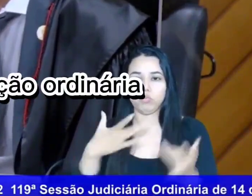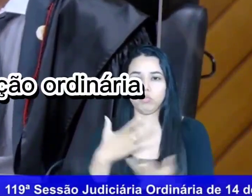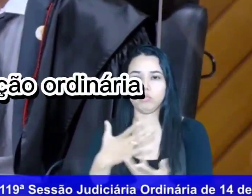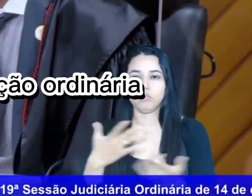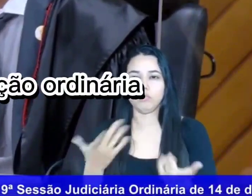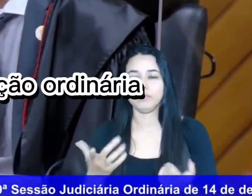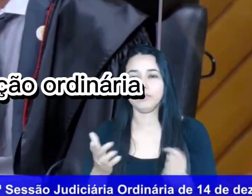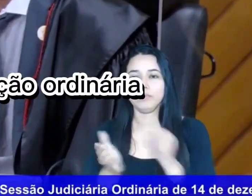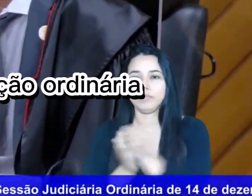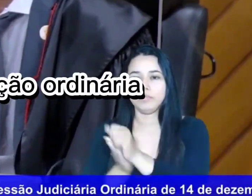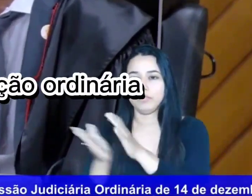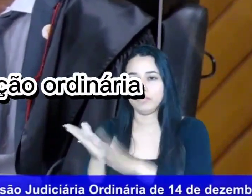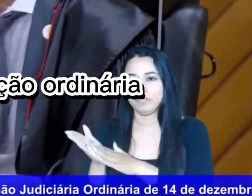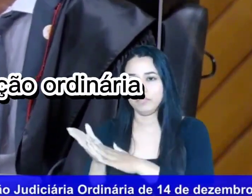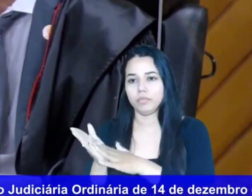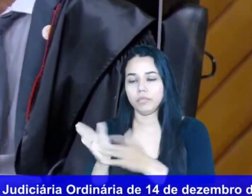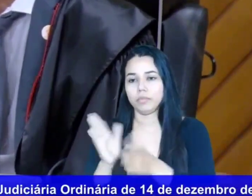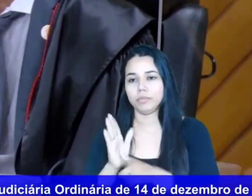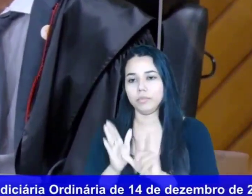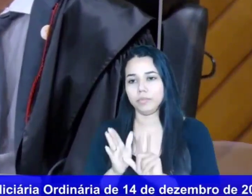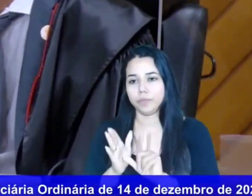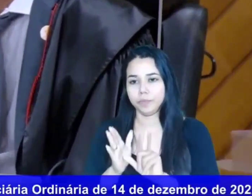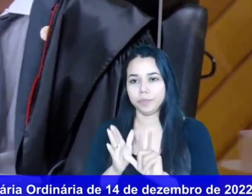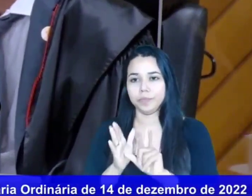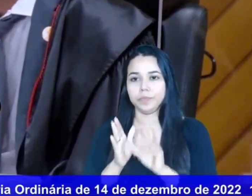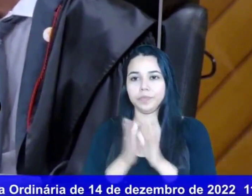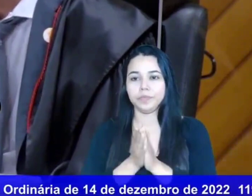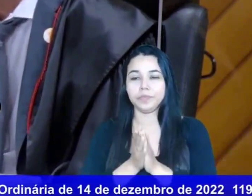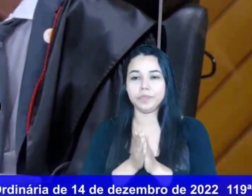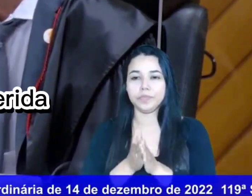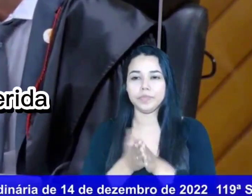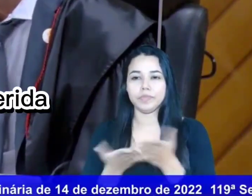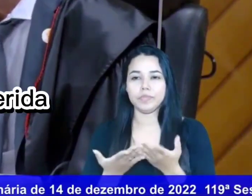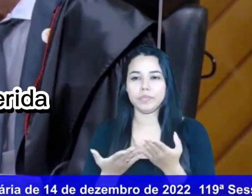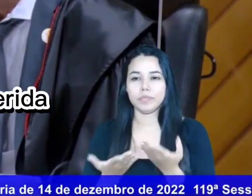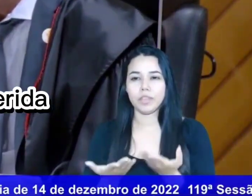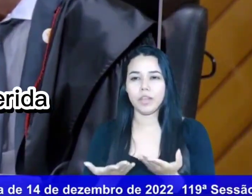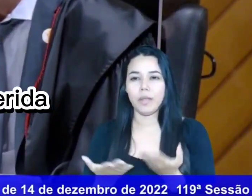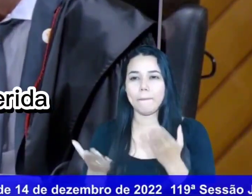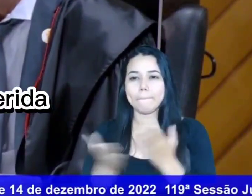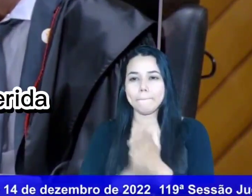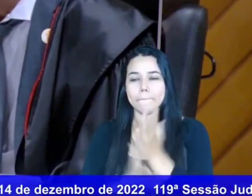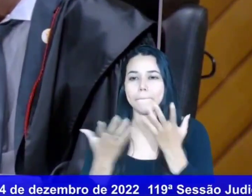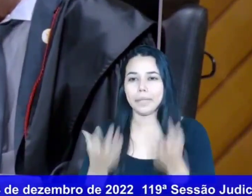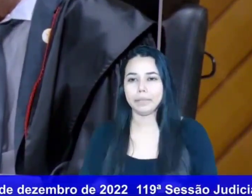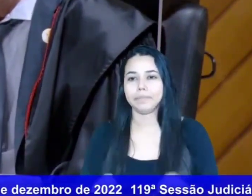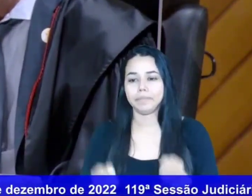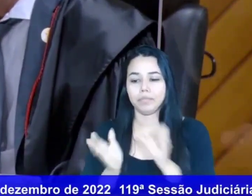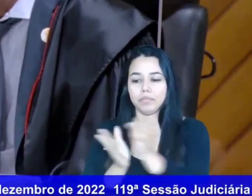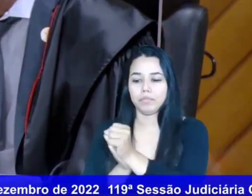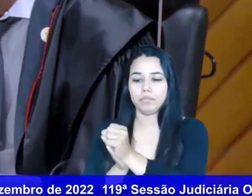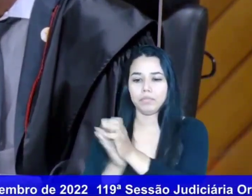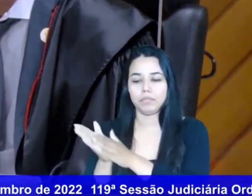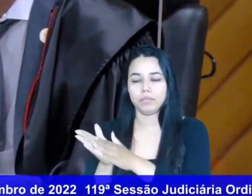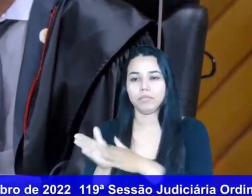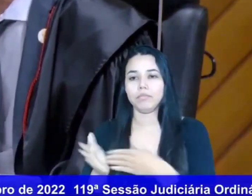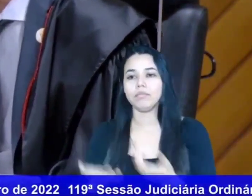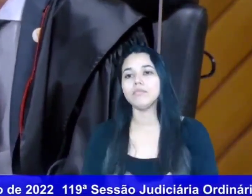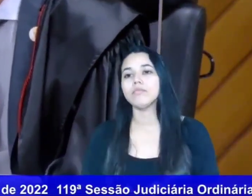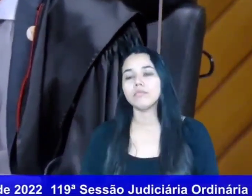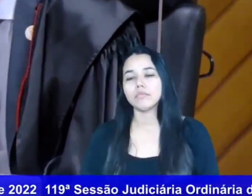ata da sessão ordinária anterior. Havendo silêncio, declaro aprovada a referida ata.